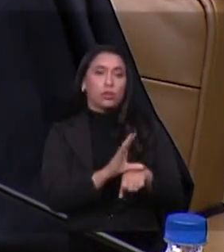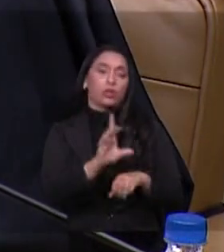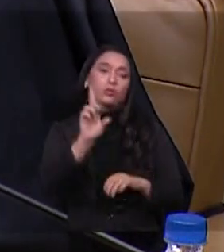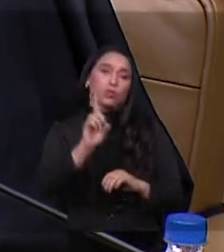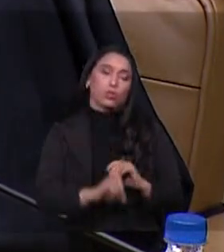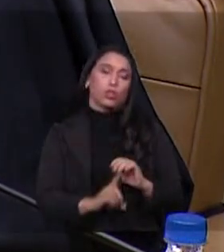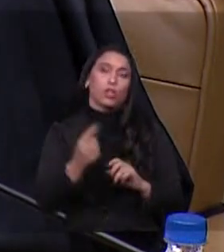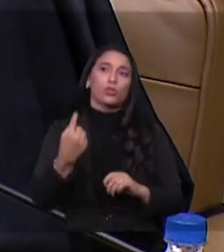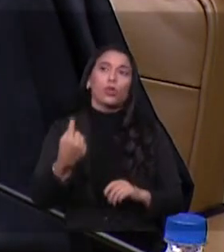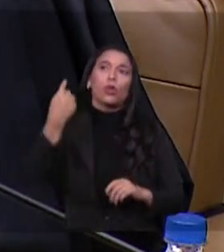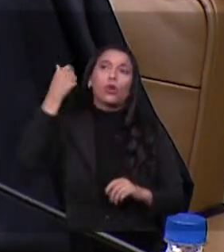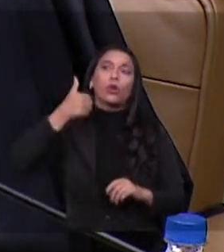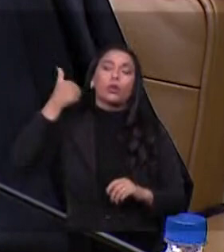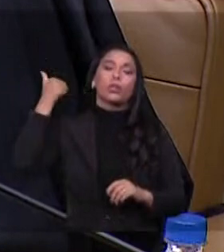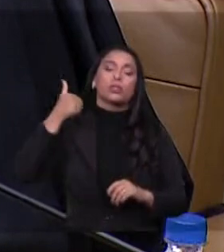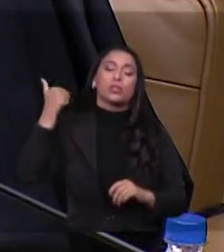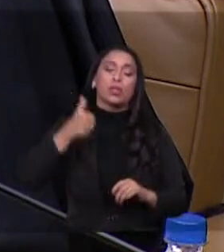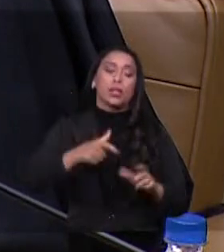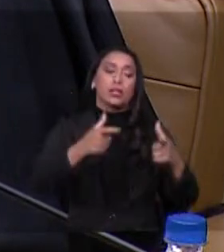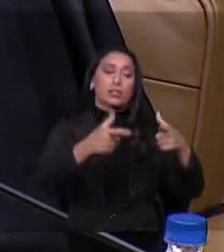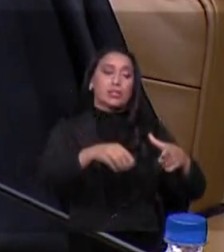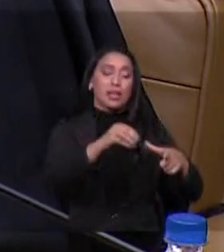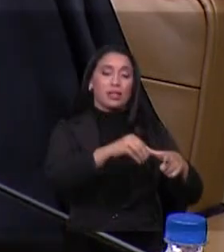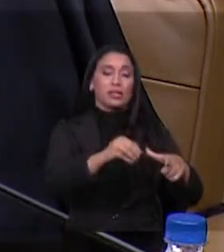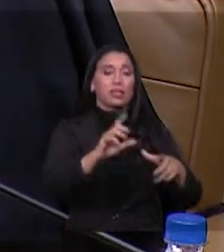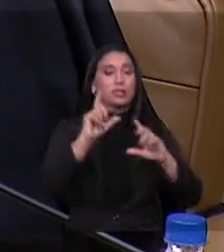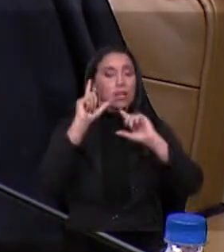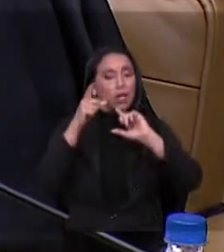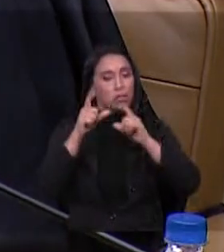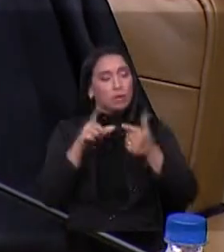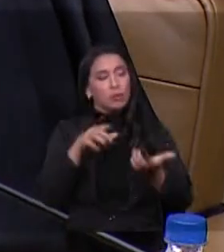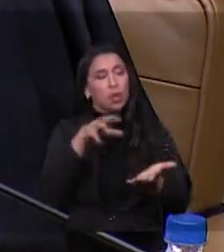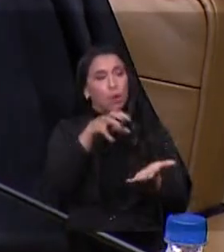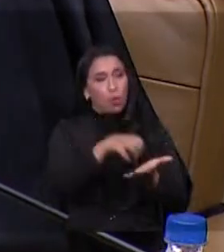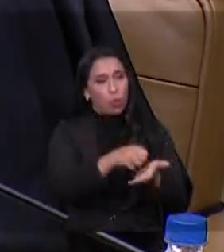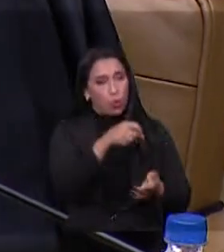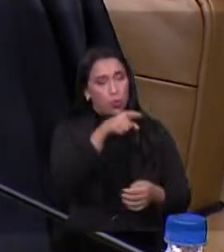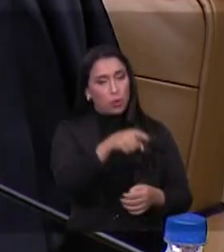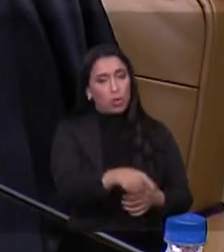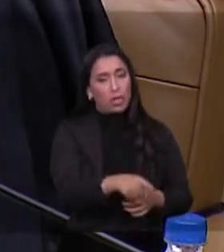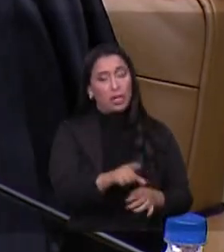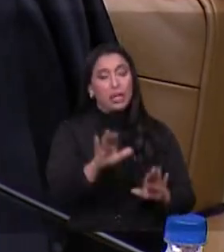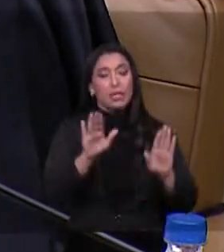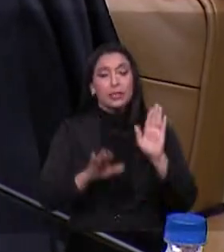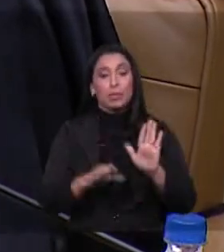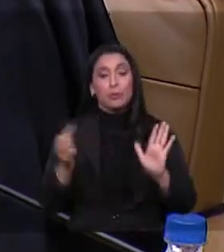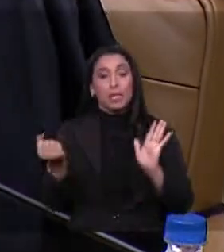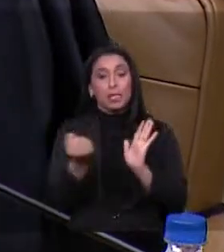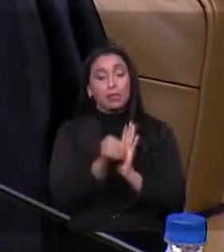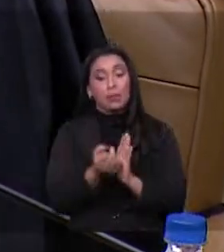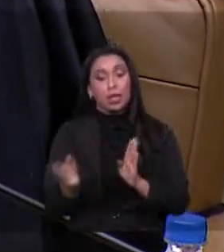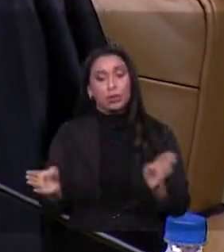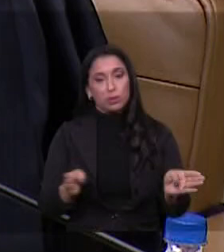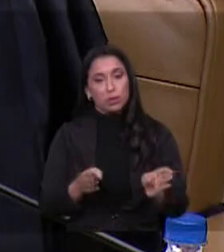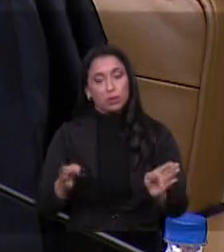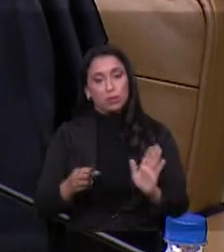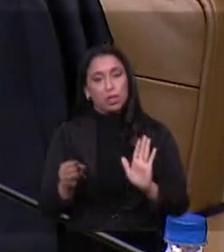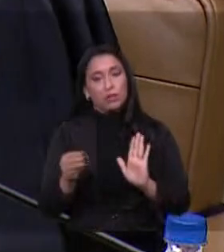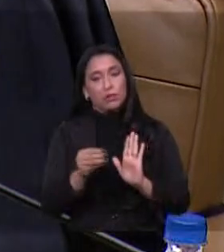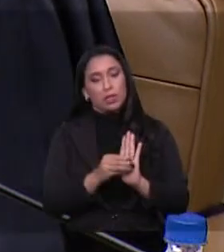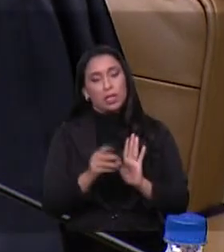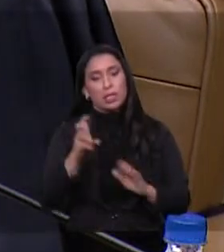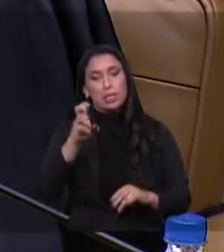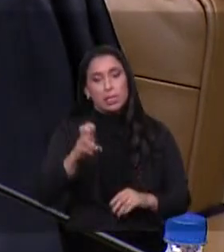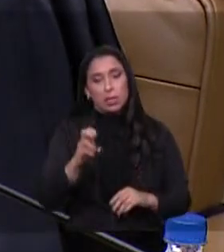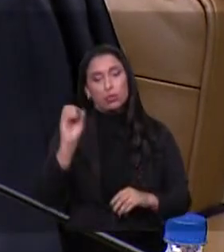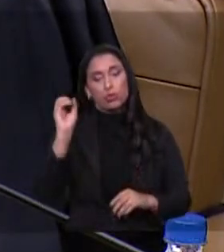direitos originários sobre as terras que tradicionalmente ocupam depende da existência de marco temporal fixado como